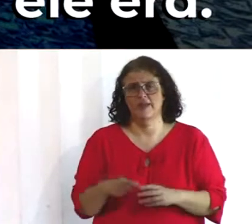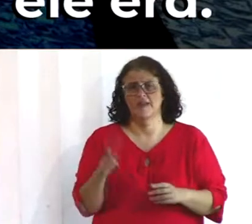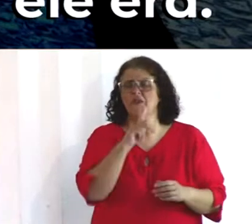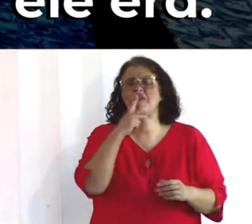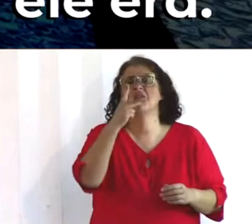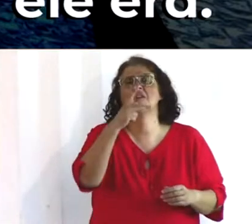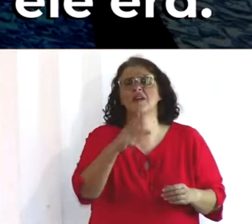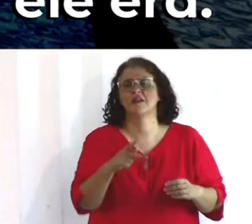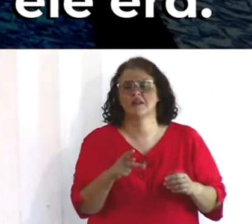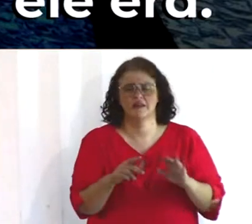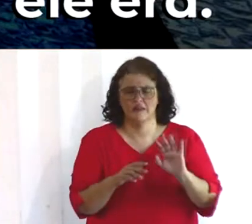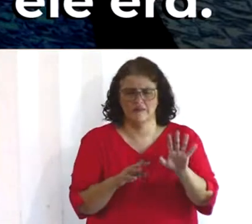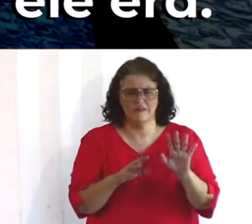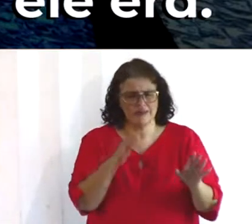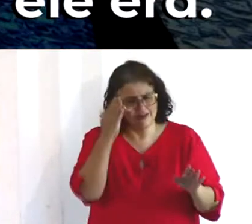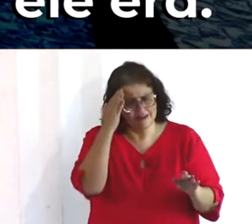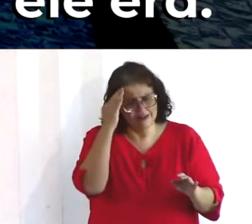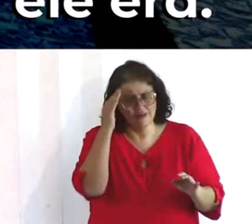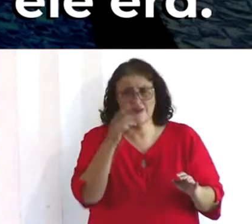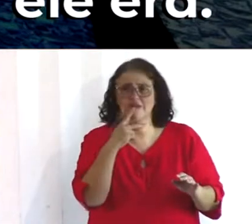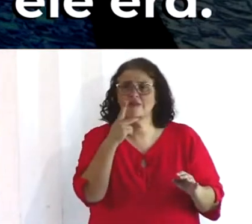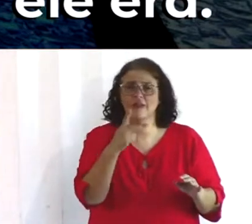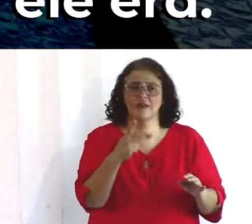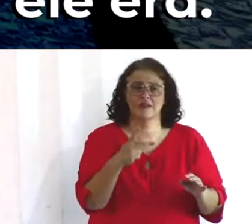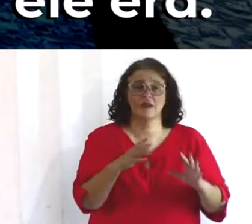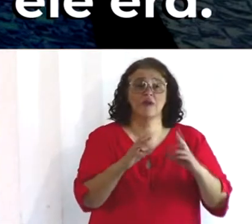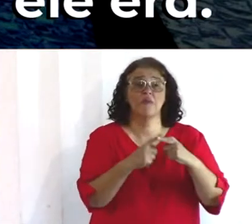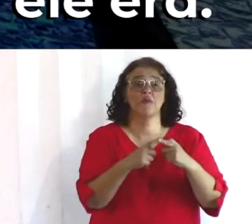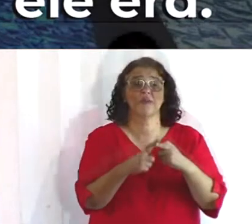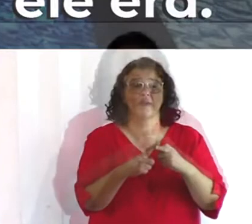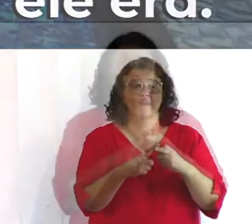falassem, porque sabiam quem ele era.